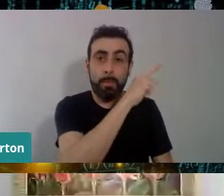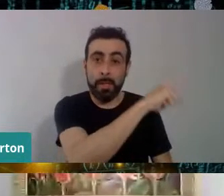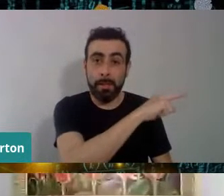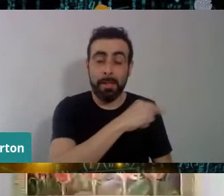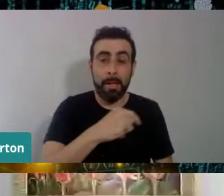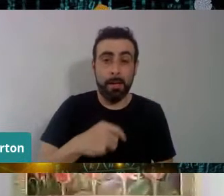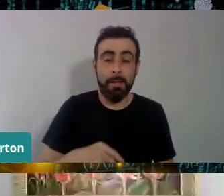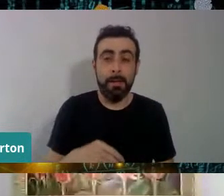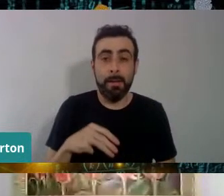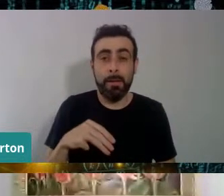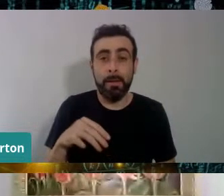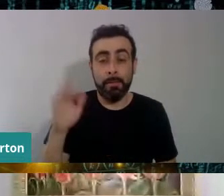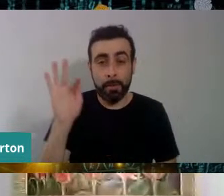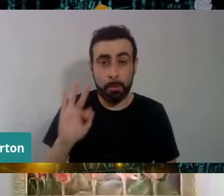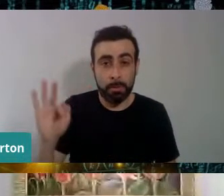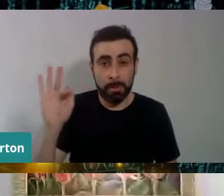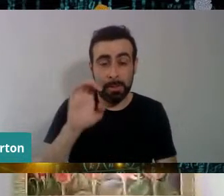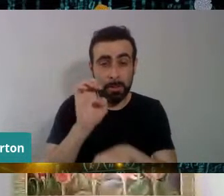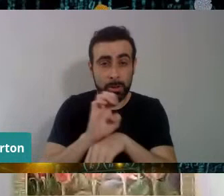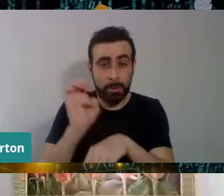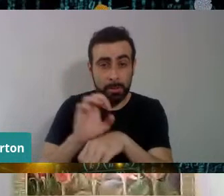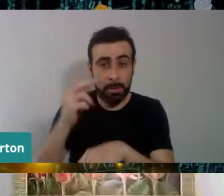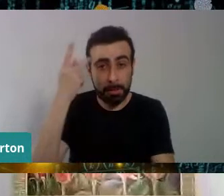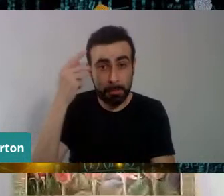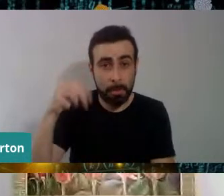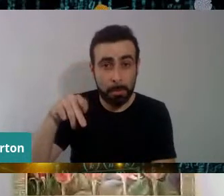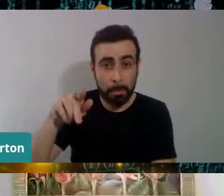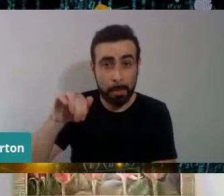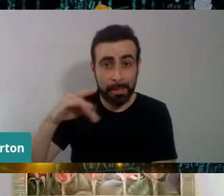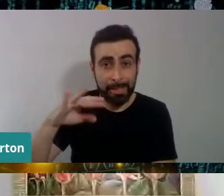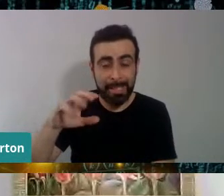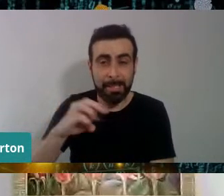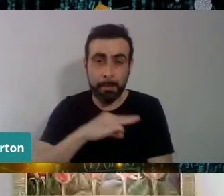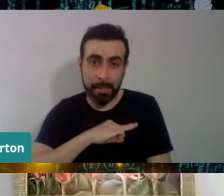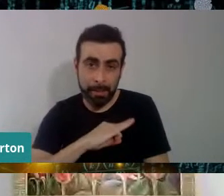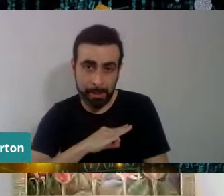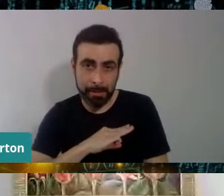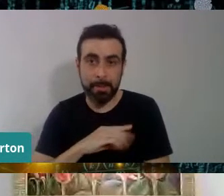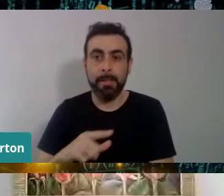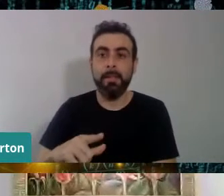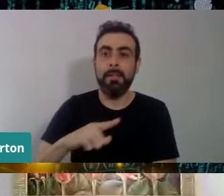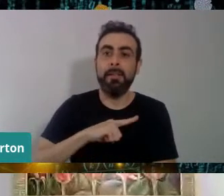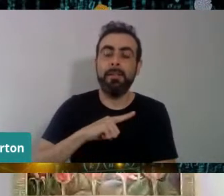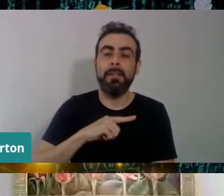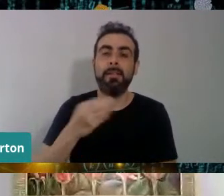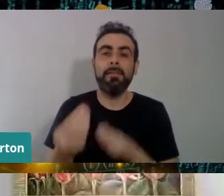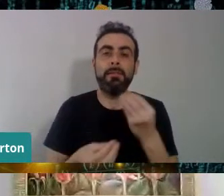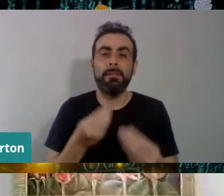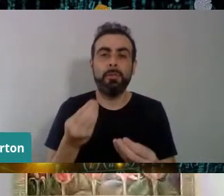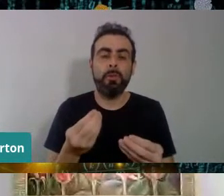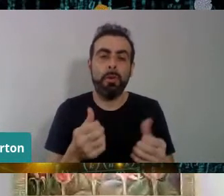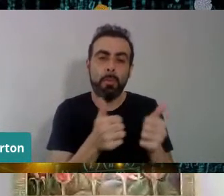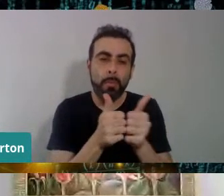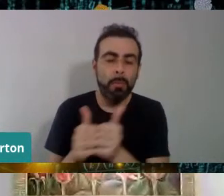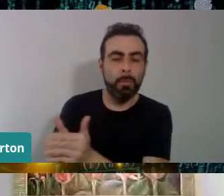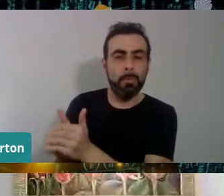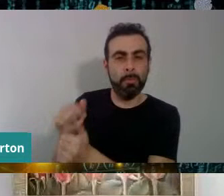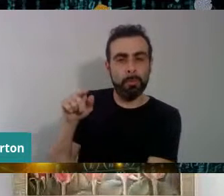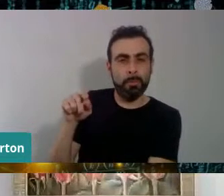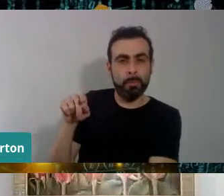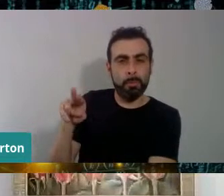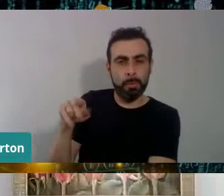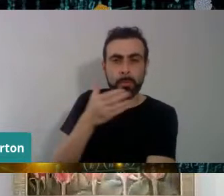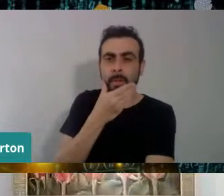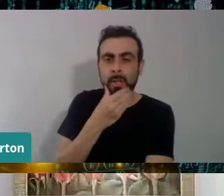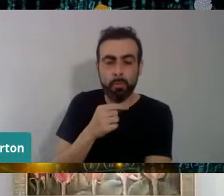consultora Moreira em Jacarezinho, o Carlos Moreira, era um dos donos dele, irmão do Chico Moreira, o Zé Carlos conhece bem. E